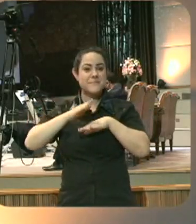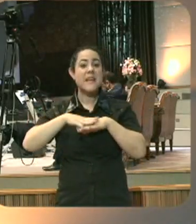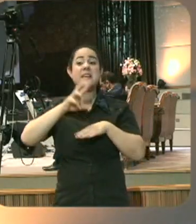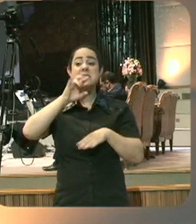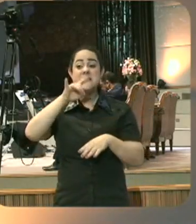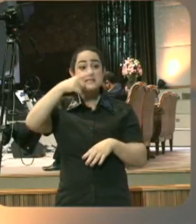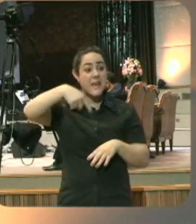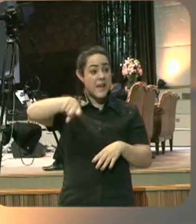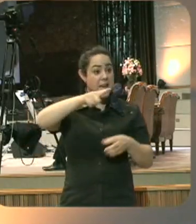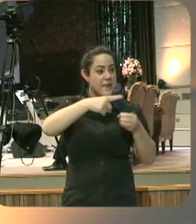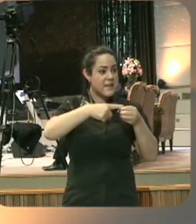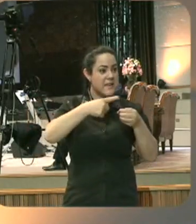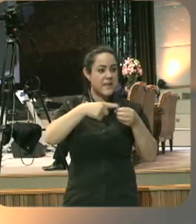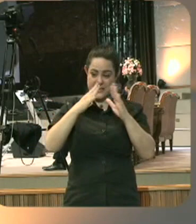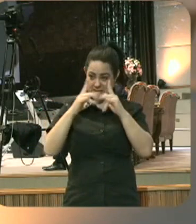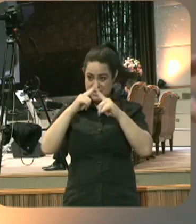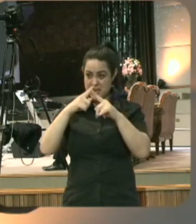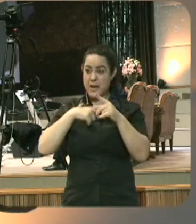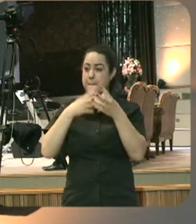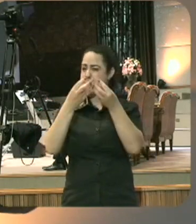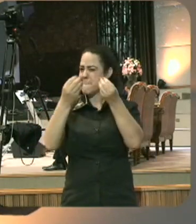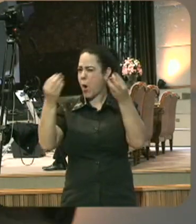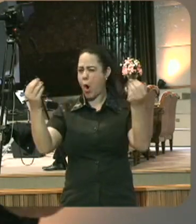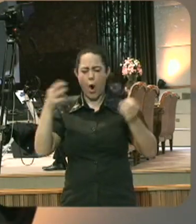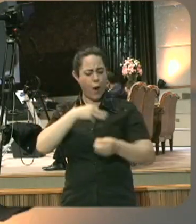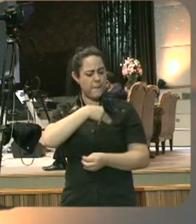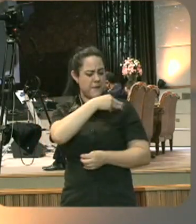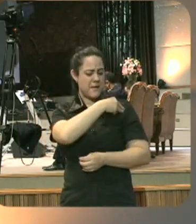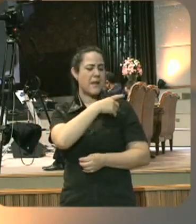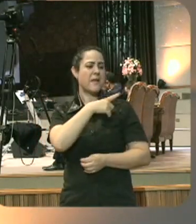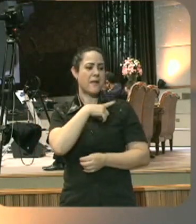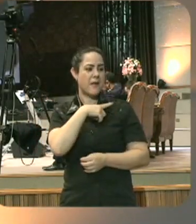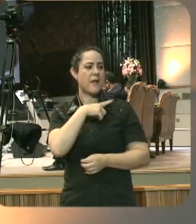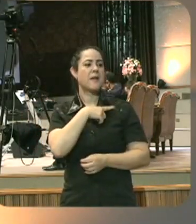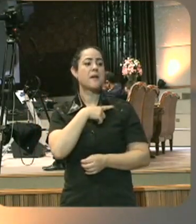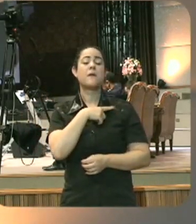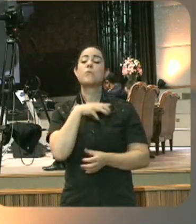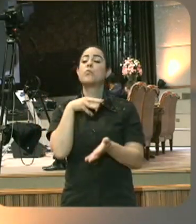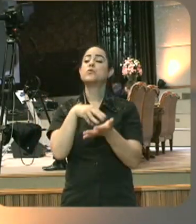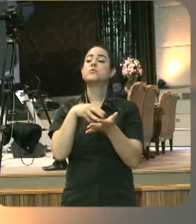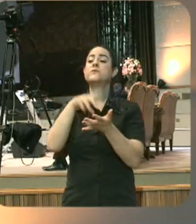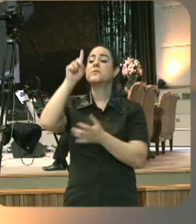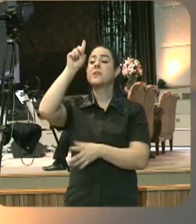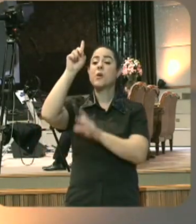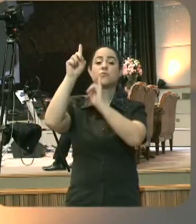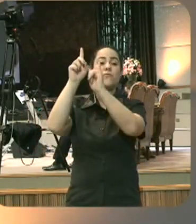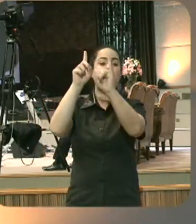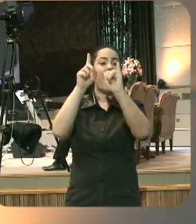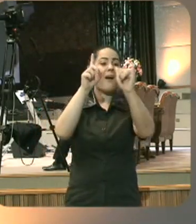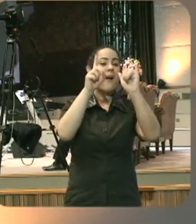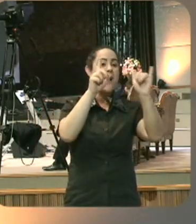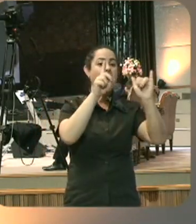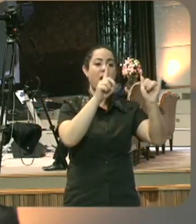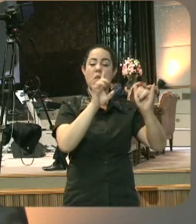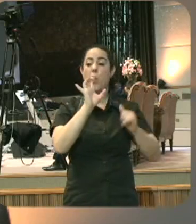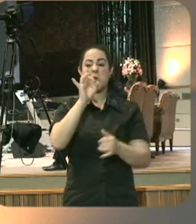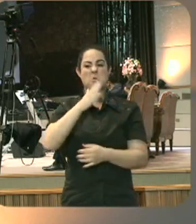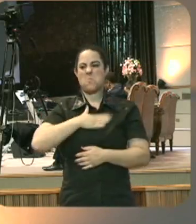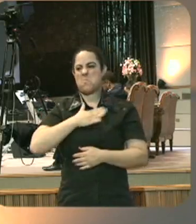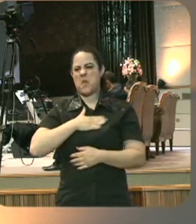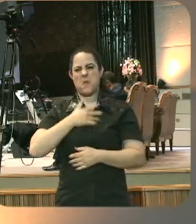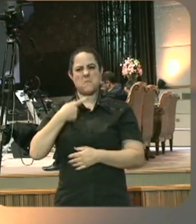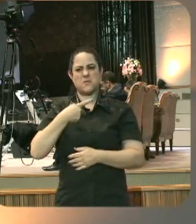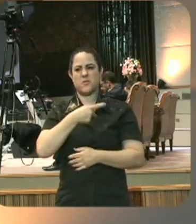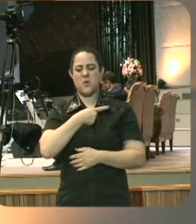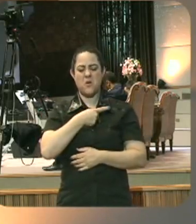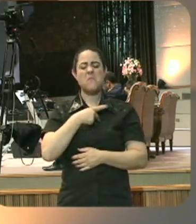tem tantos ministérios quanto ela tem hoje, é porque Deus está falando no coração de muita gente, não só do pastor, porque